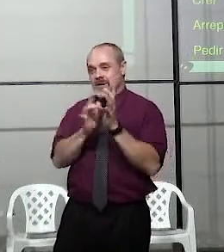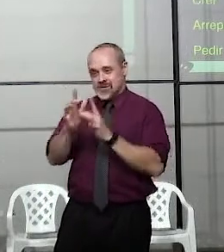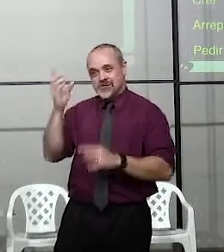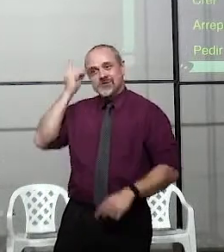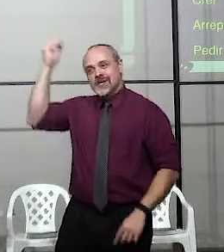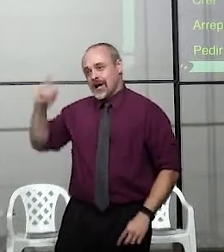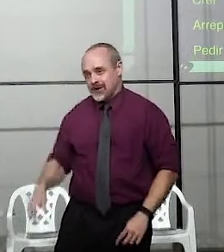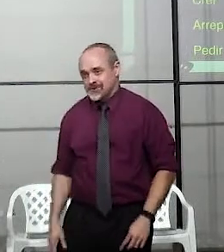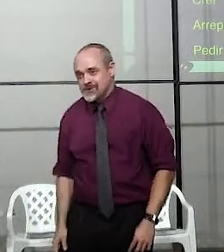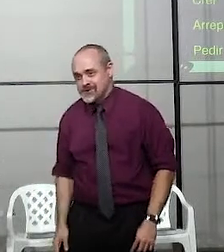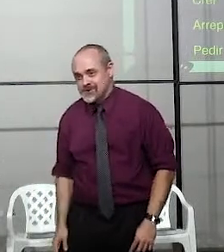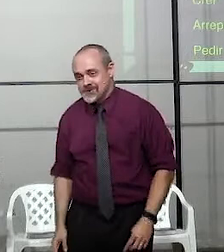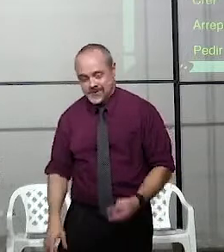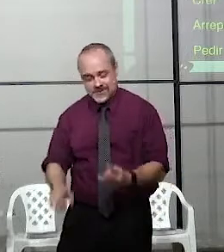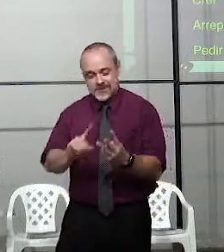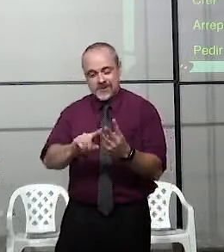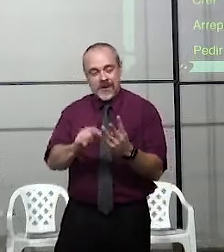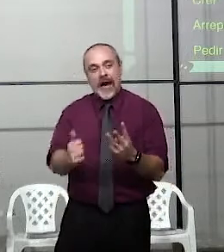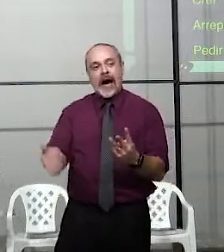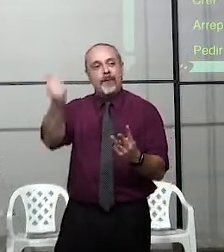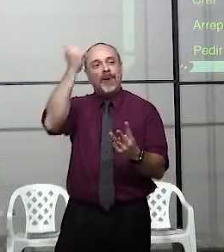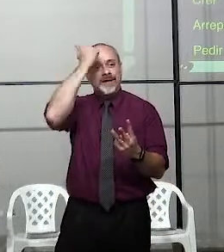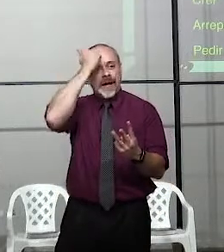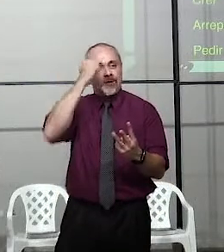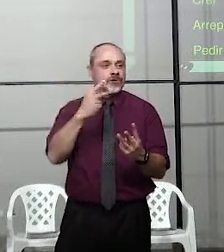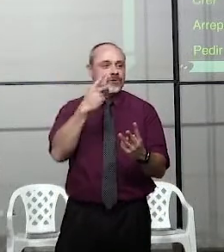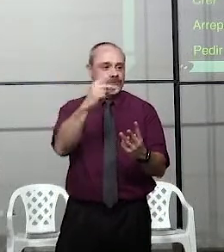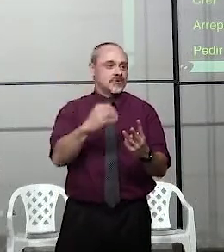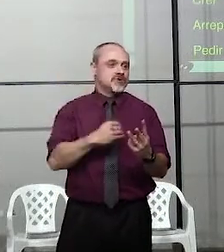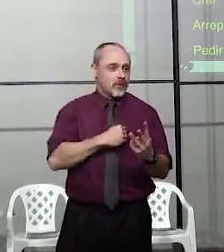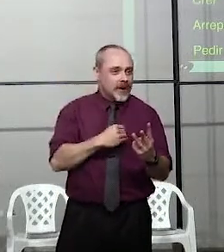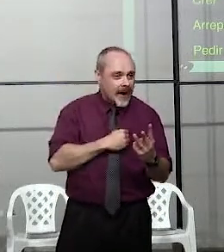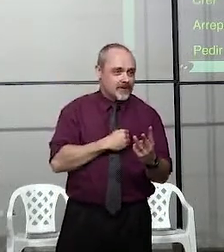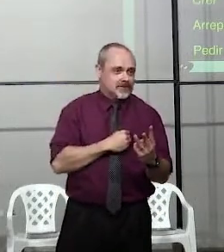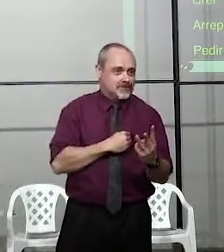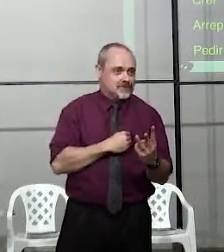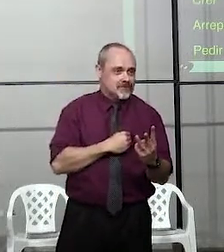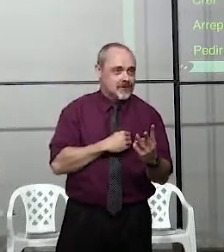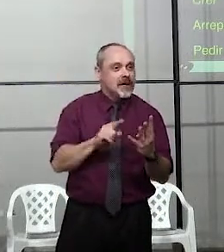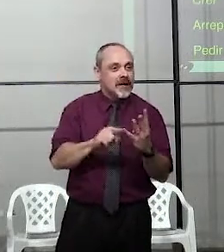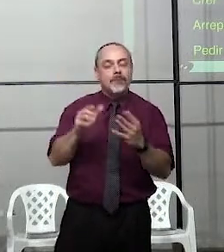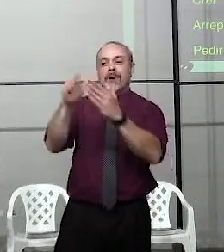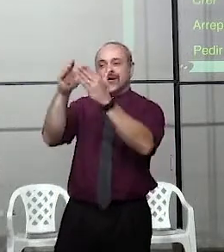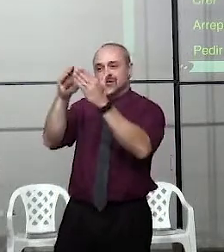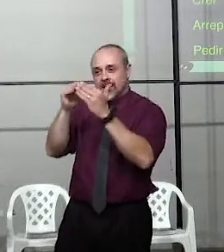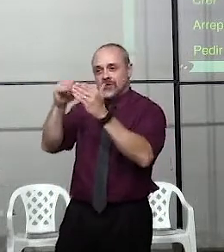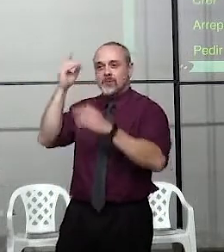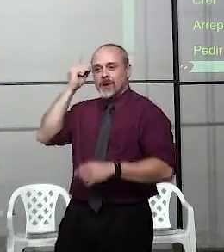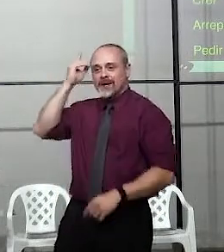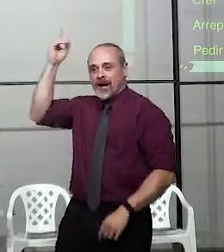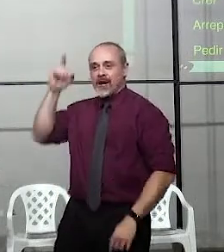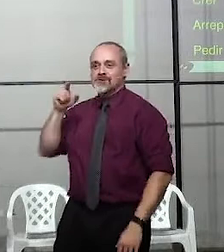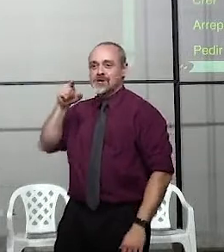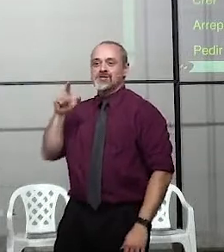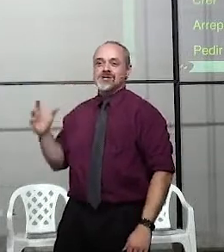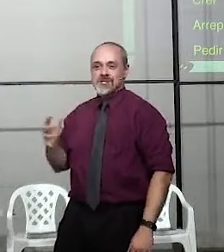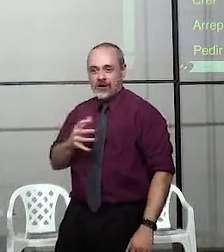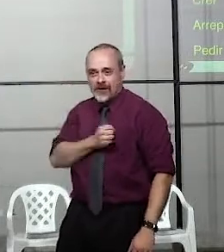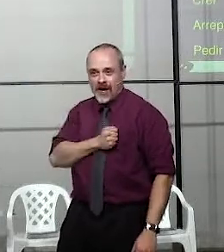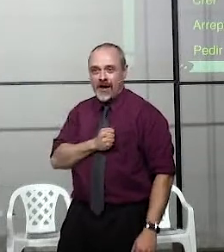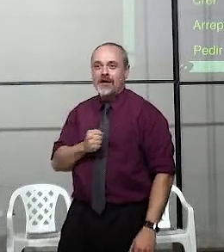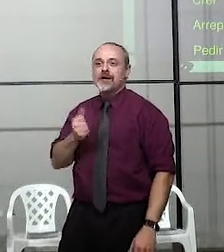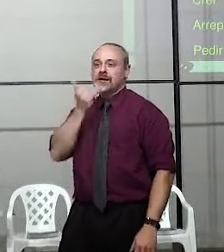acreditando que Jesus é Deus, arrependendo do seu pecado e pedindo para Deus